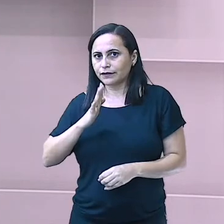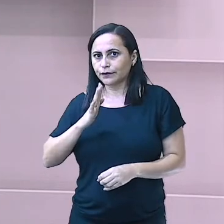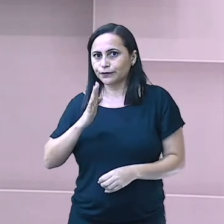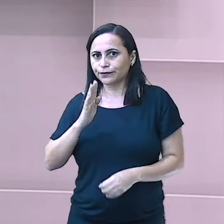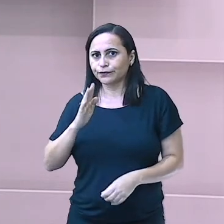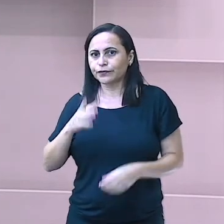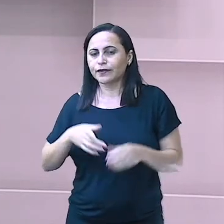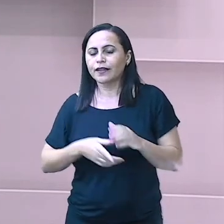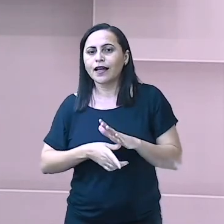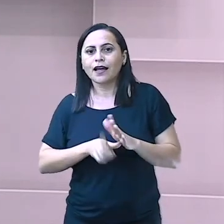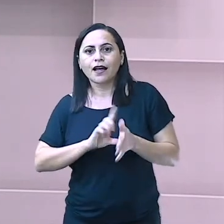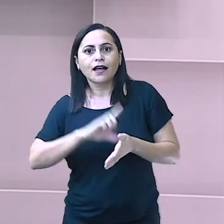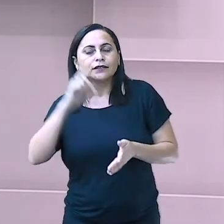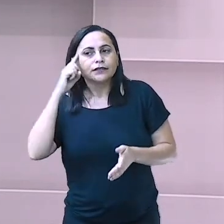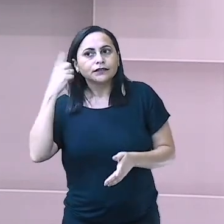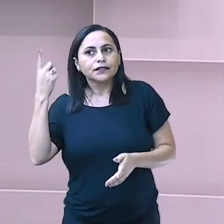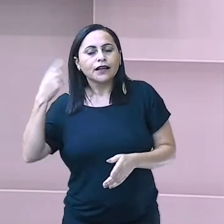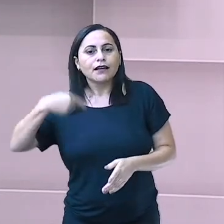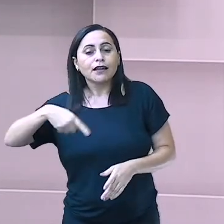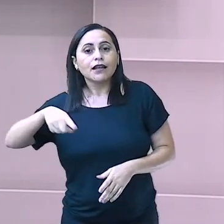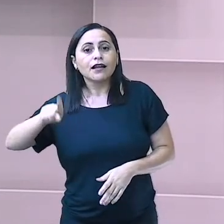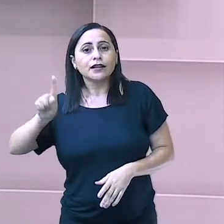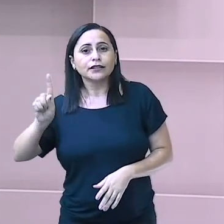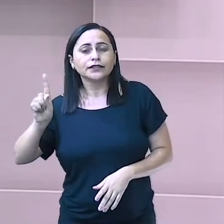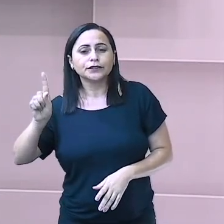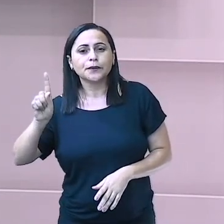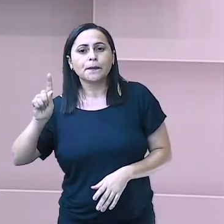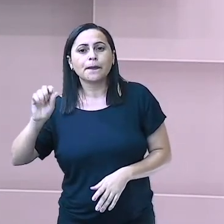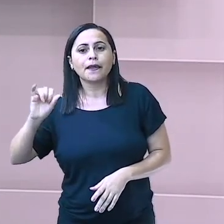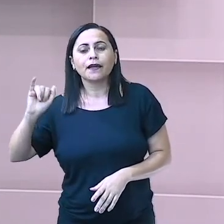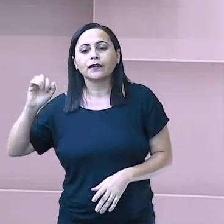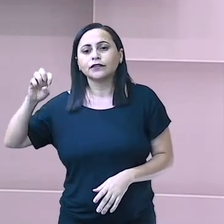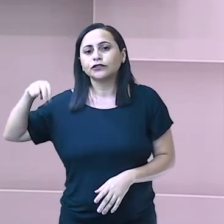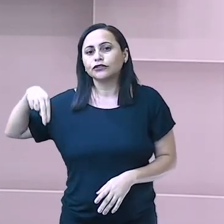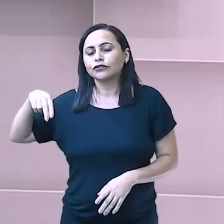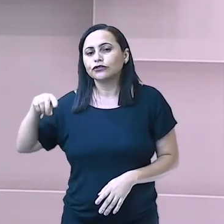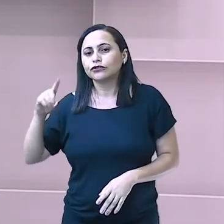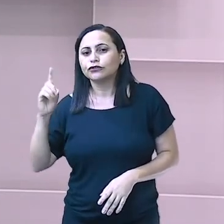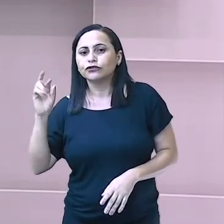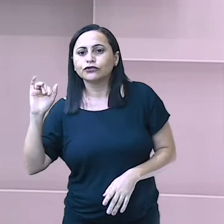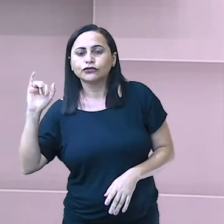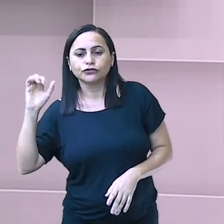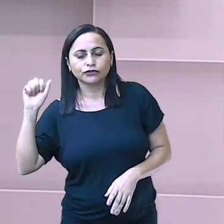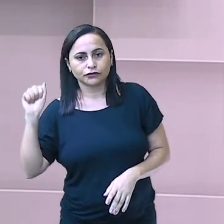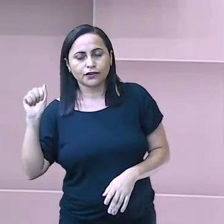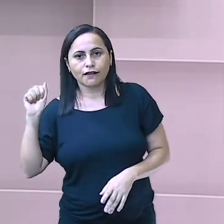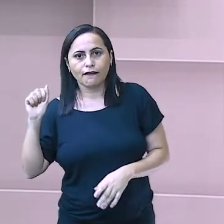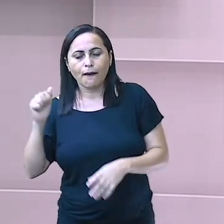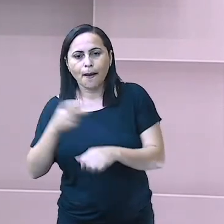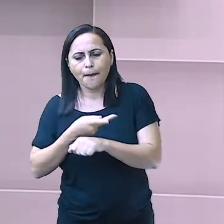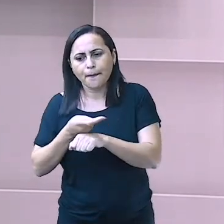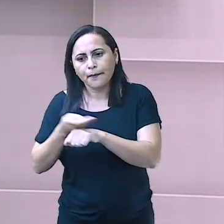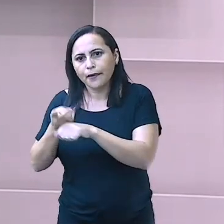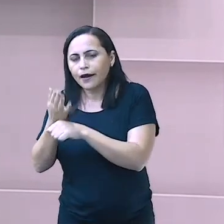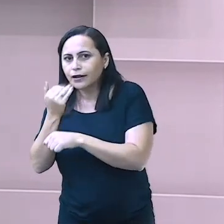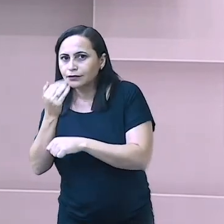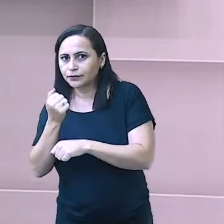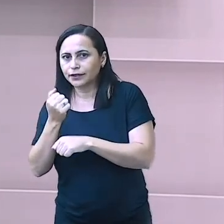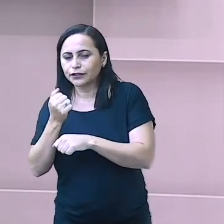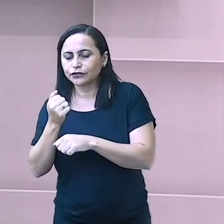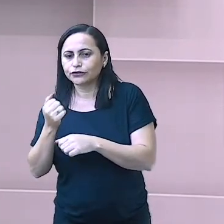né, procurar especiarias, né, para melhorar os condimentos de alimentos. Então, isso gera o quê?